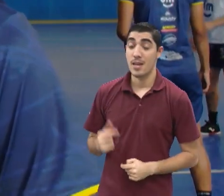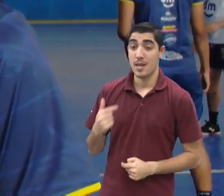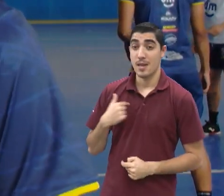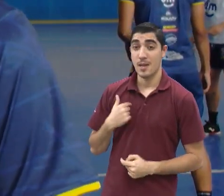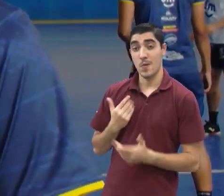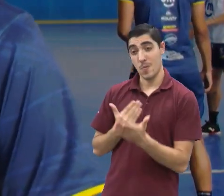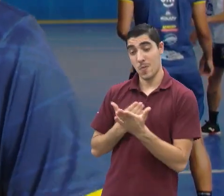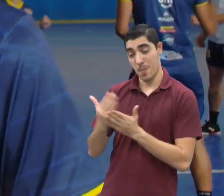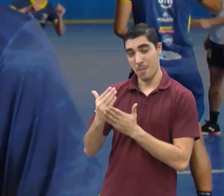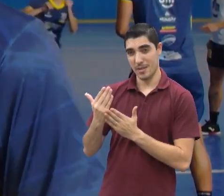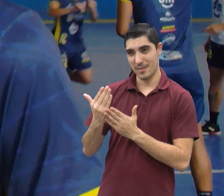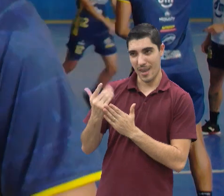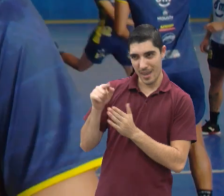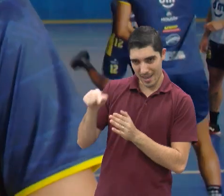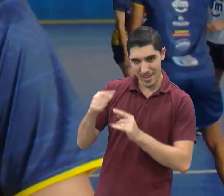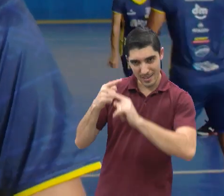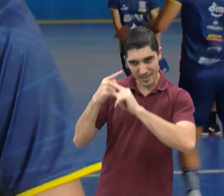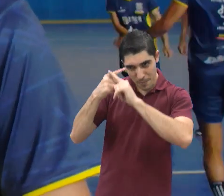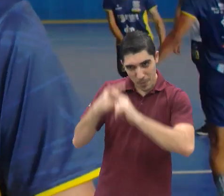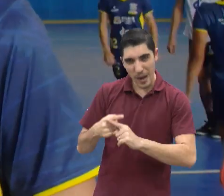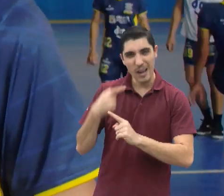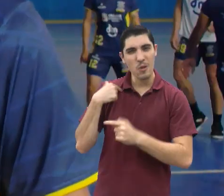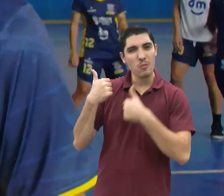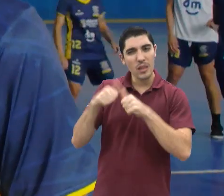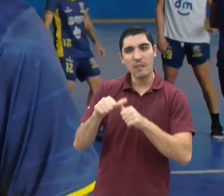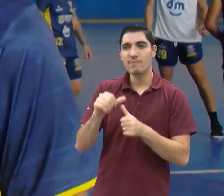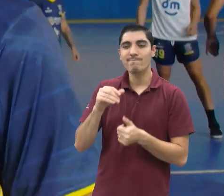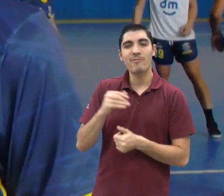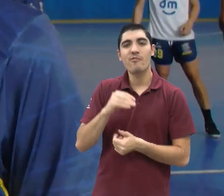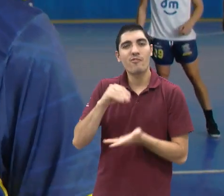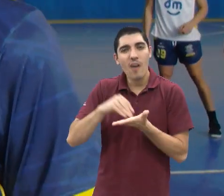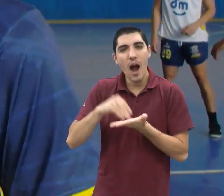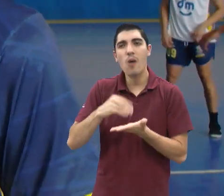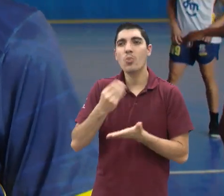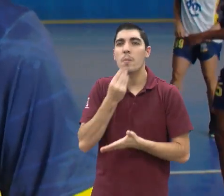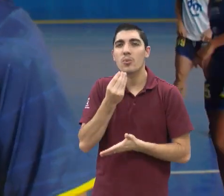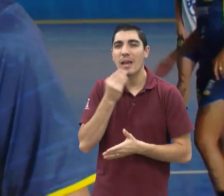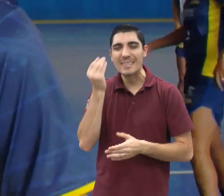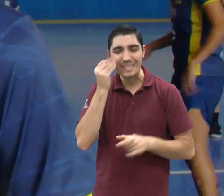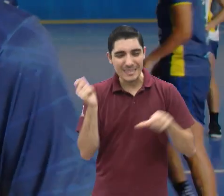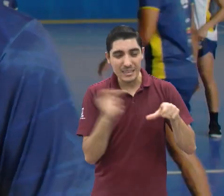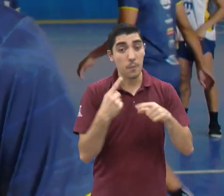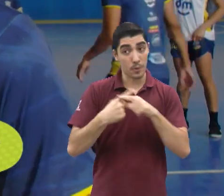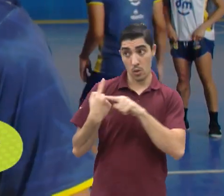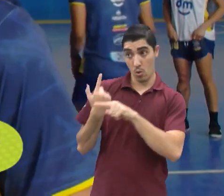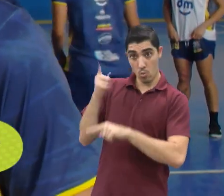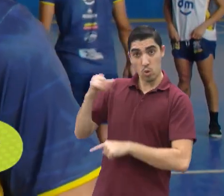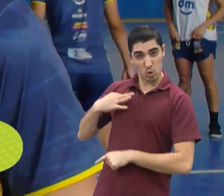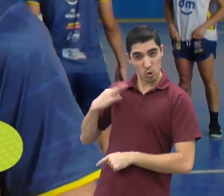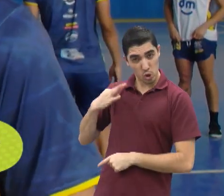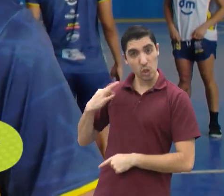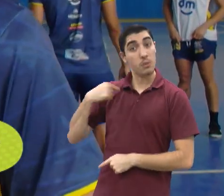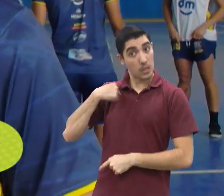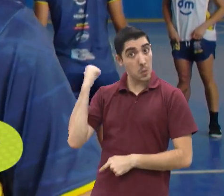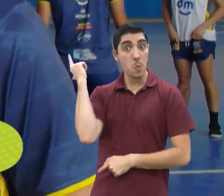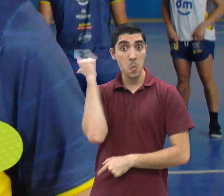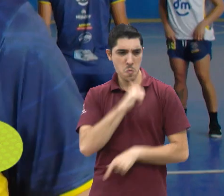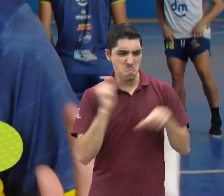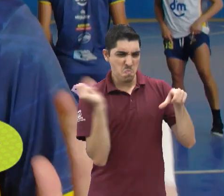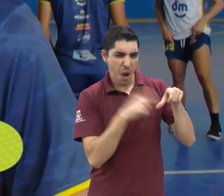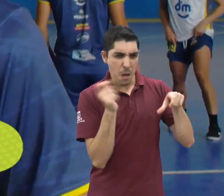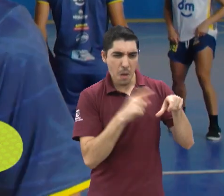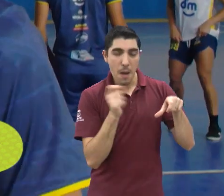relação a fazer gols e o Mogi me cobrava muito isso porque eu vinha de 2, 3 temporadas no meu antigo clube fazendo bastante gol e